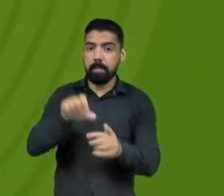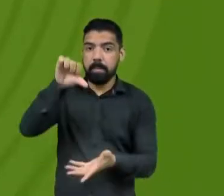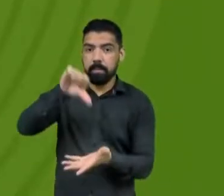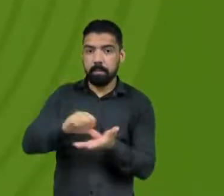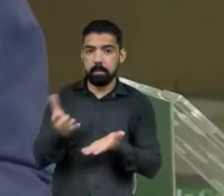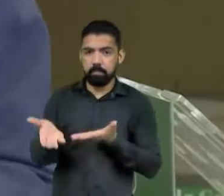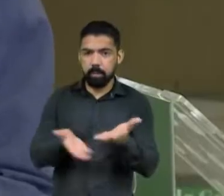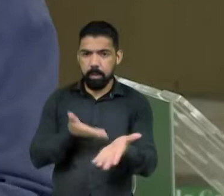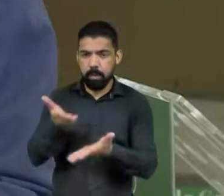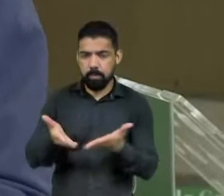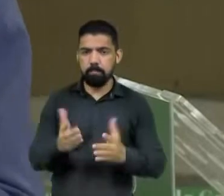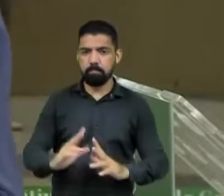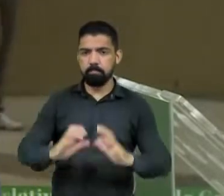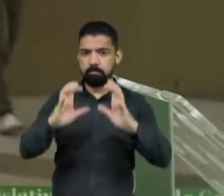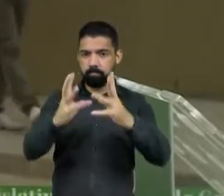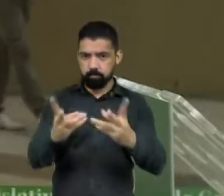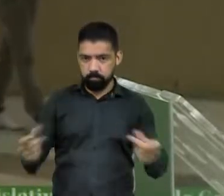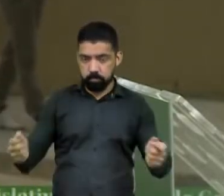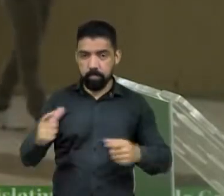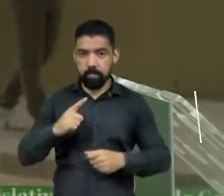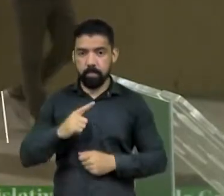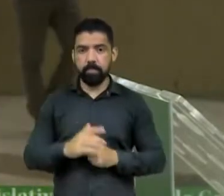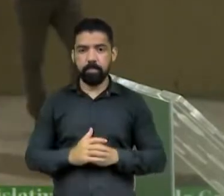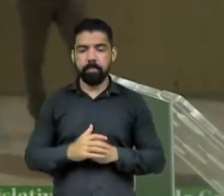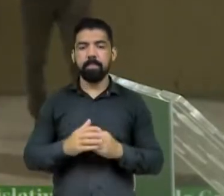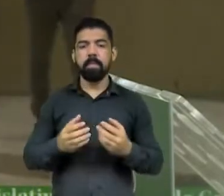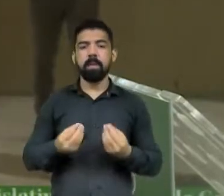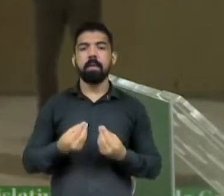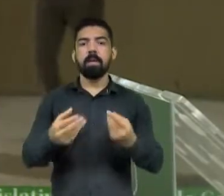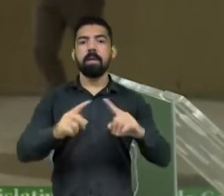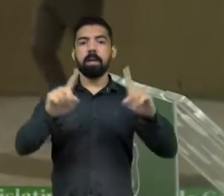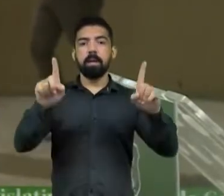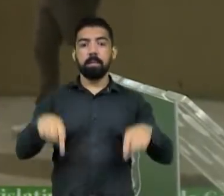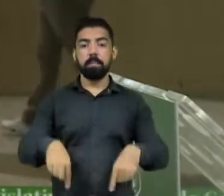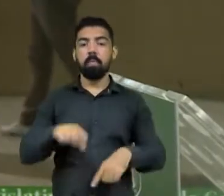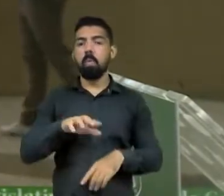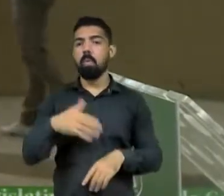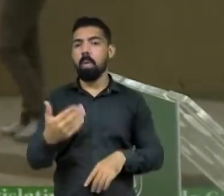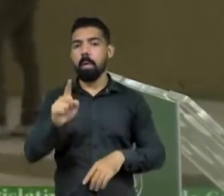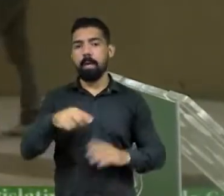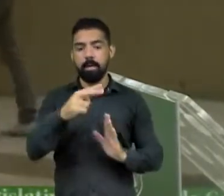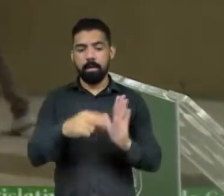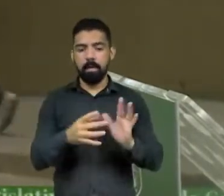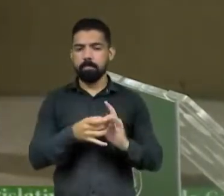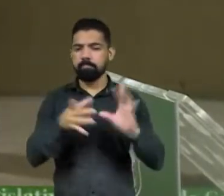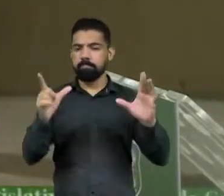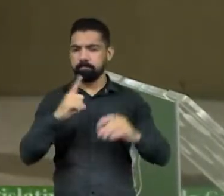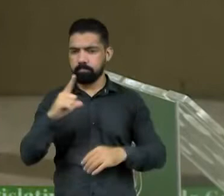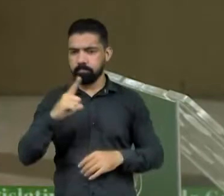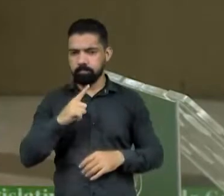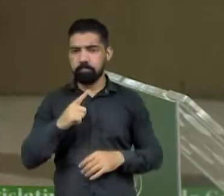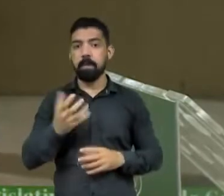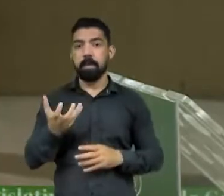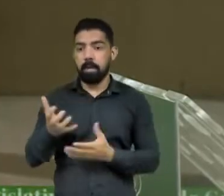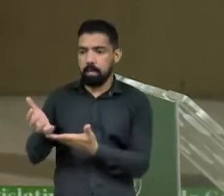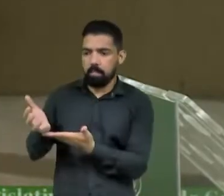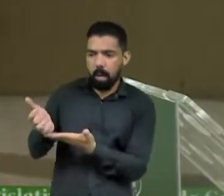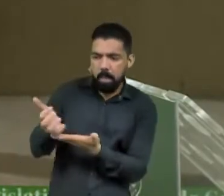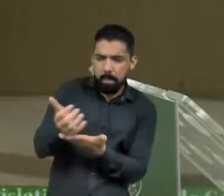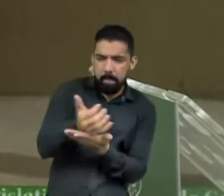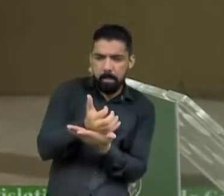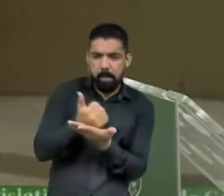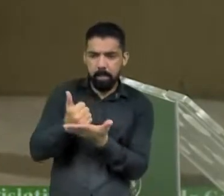Conflitos, que foi lançada a campanha A Leitura Liberta, que quer arrecadar livros que serão doados para o